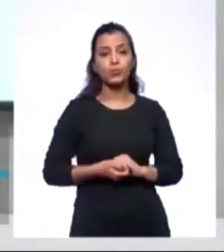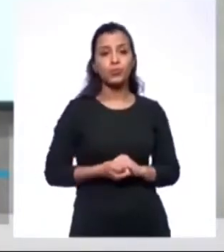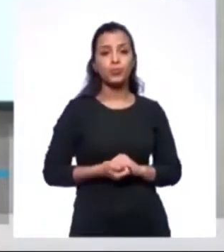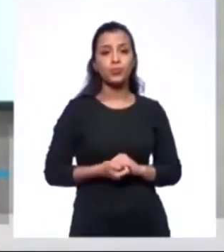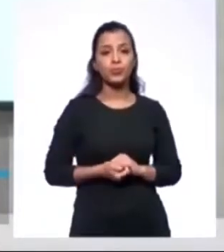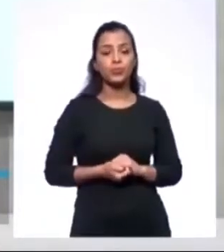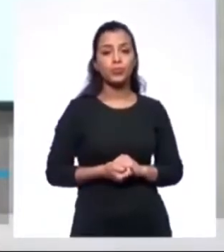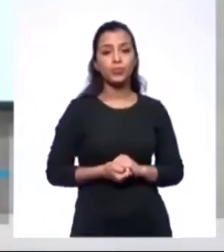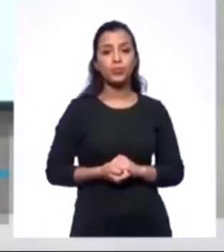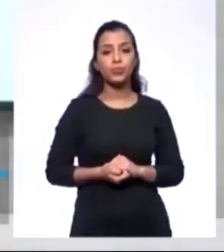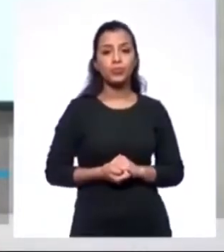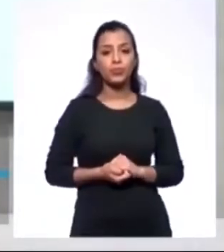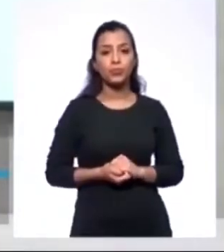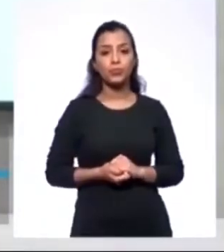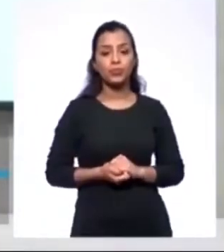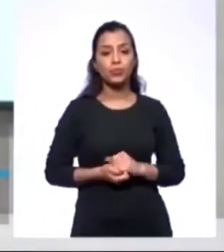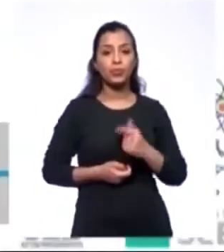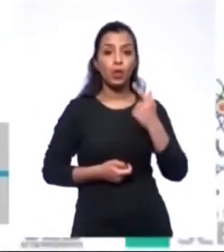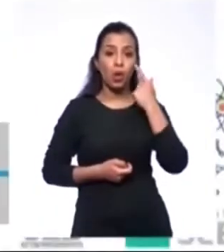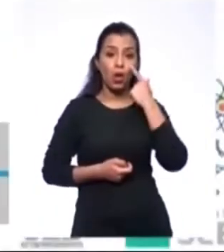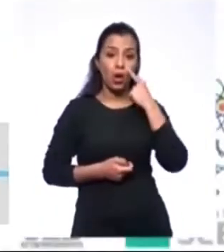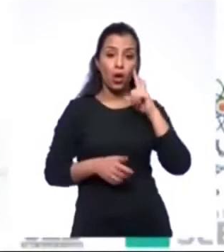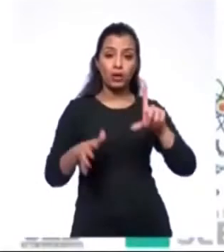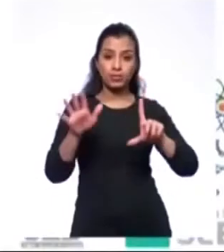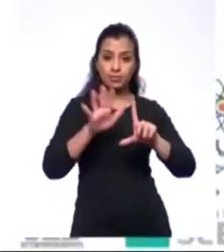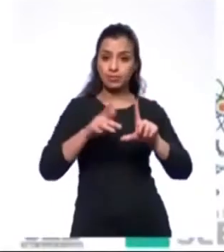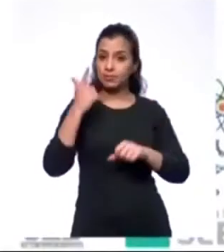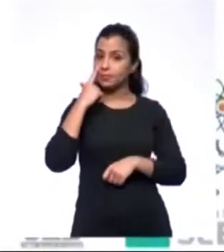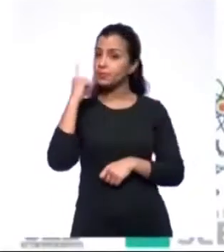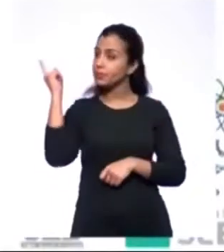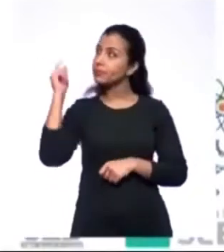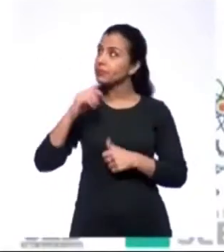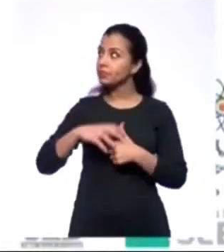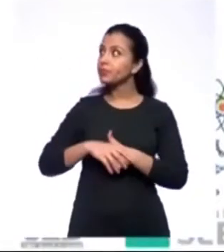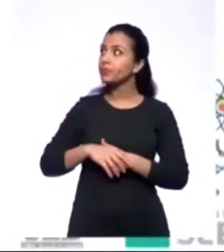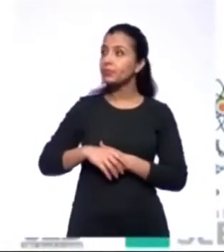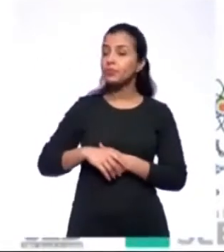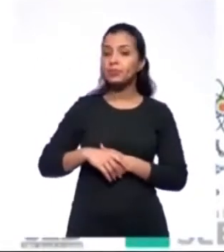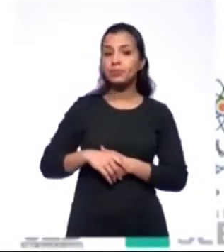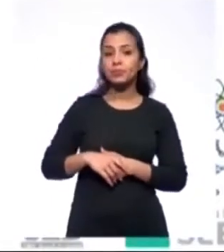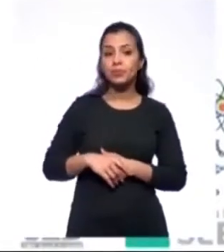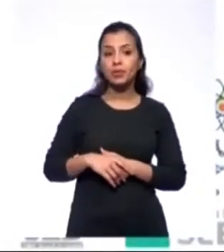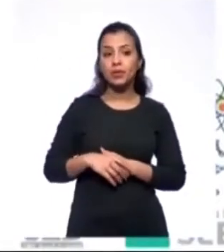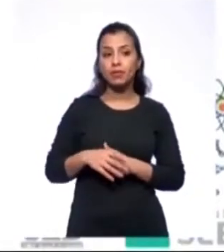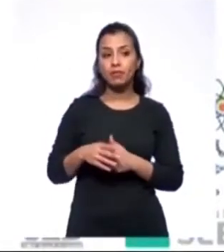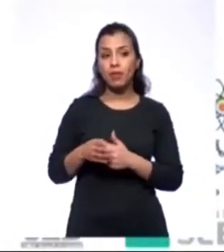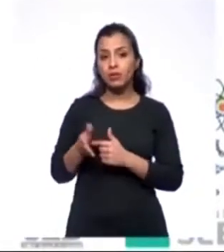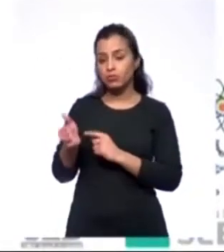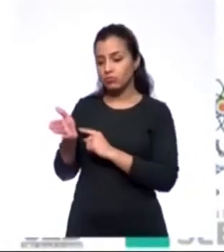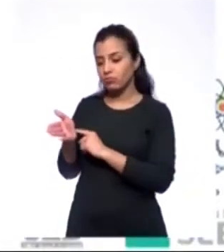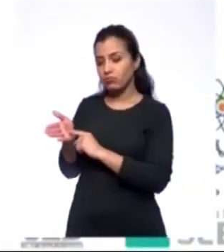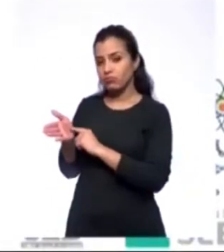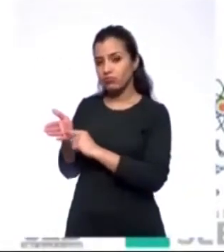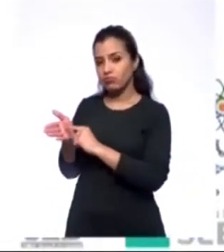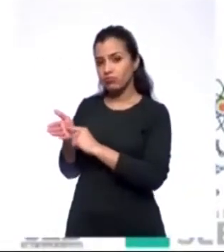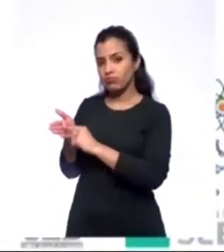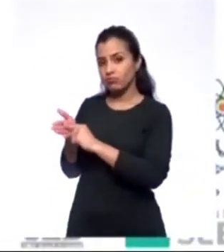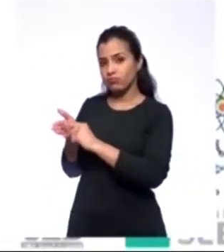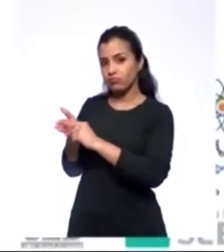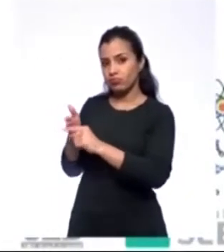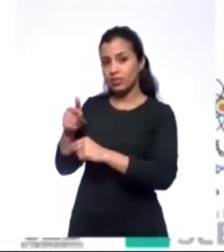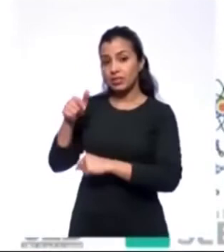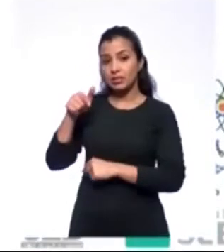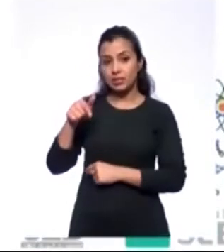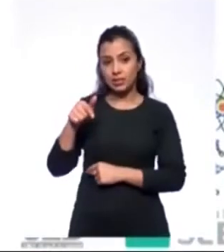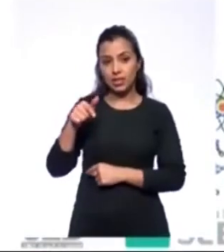repetição vamos para tela dá uma olhadinha a gente faz assim ó coloca é sete casinhas